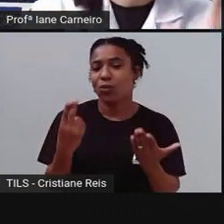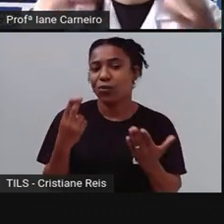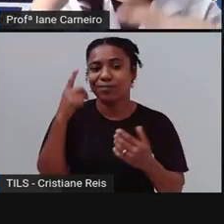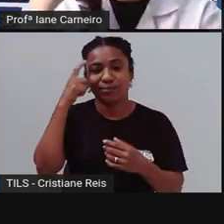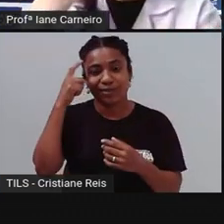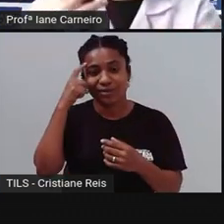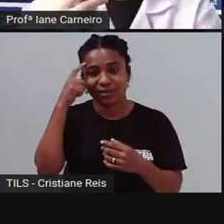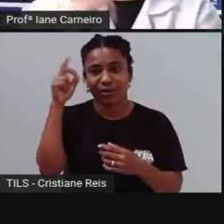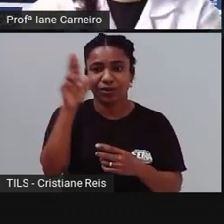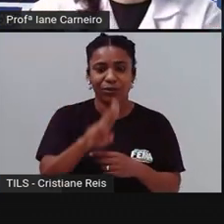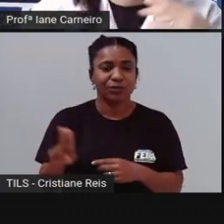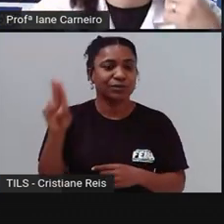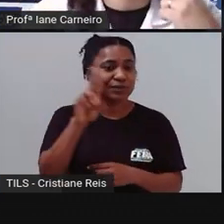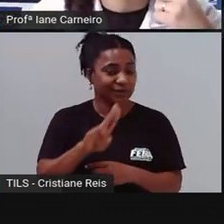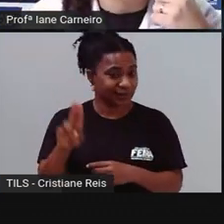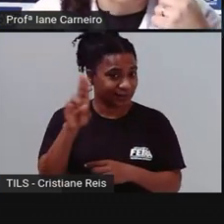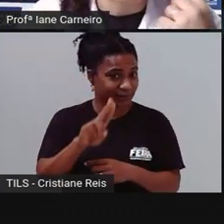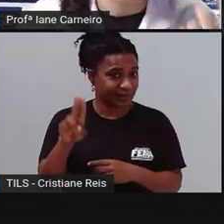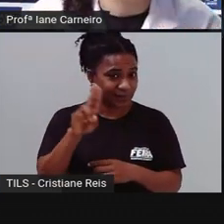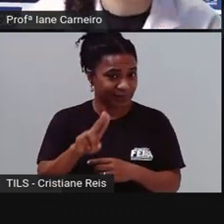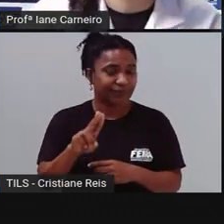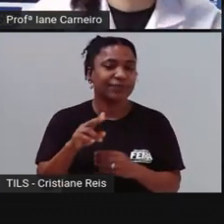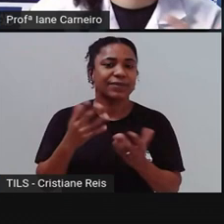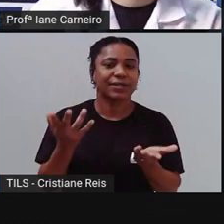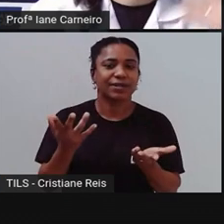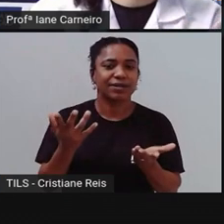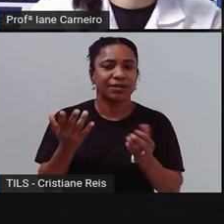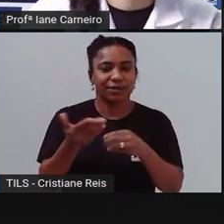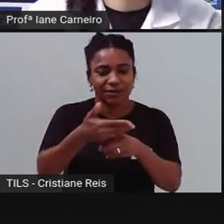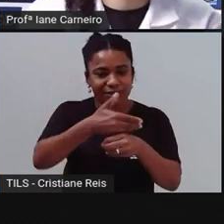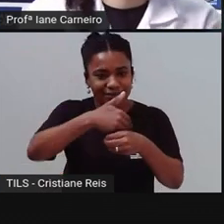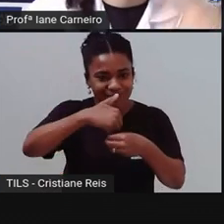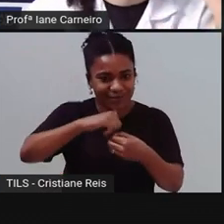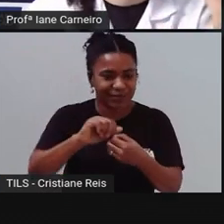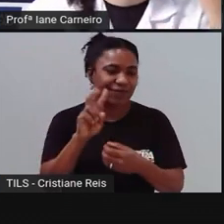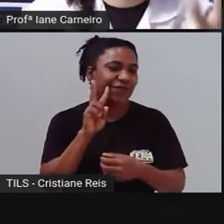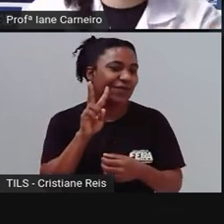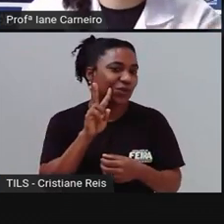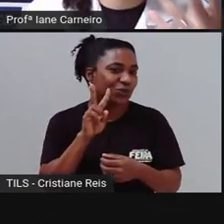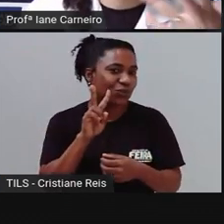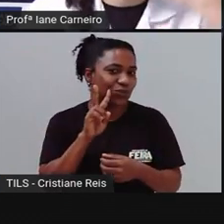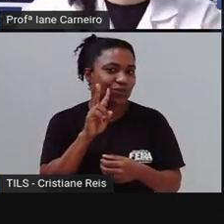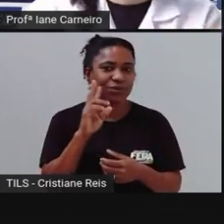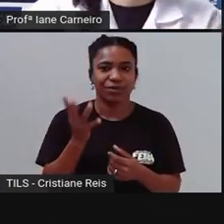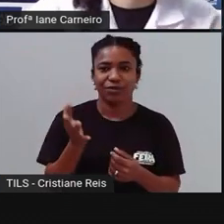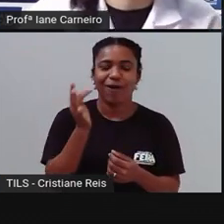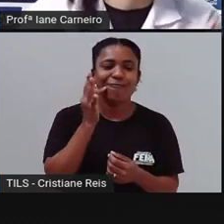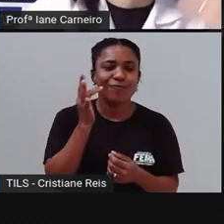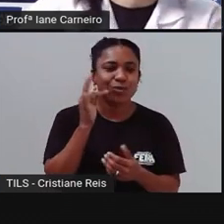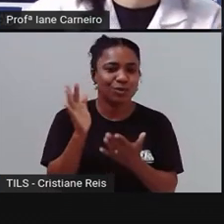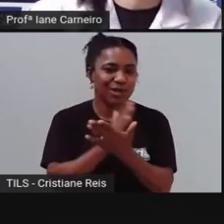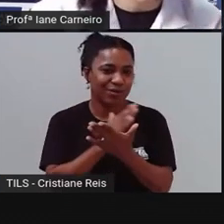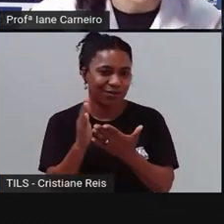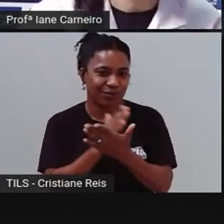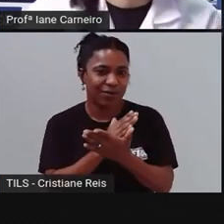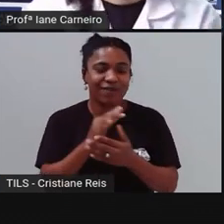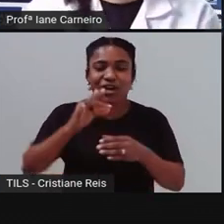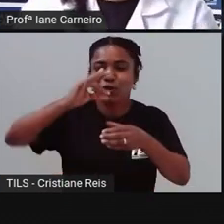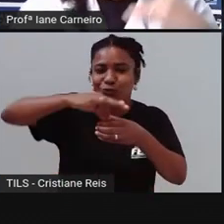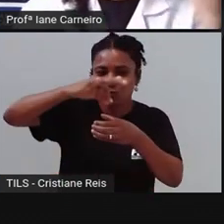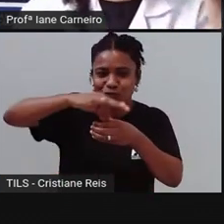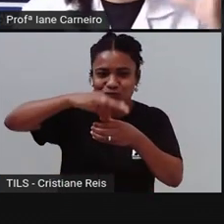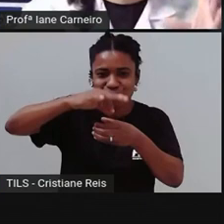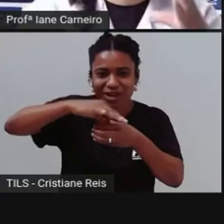buscar reutilizar, né? Tem gente que usa cascas das verduras, de algumas frutas para fazer chá,